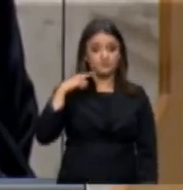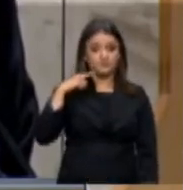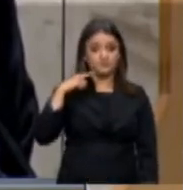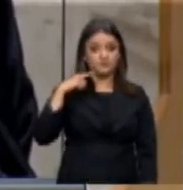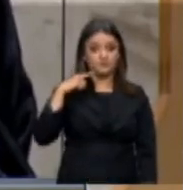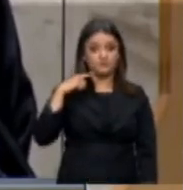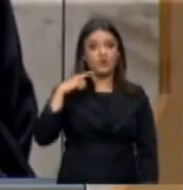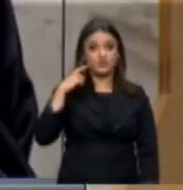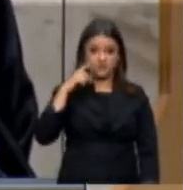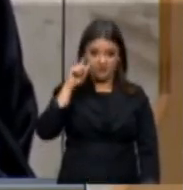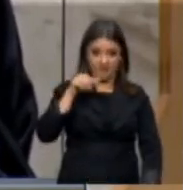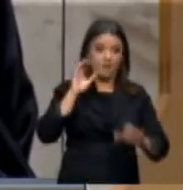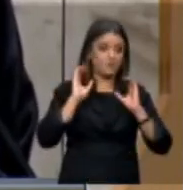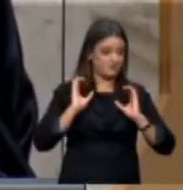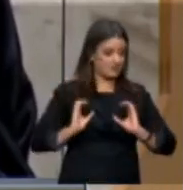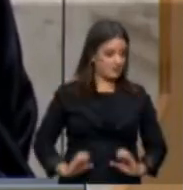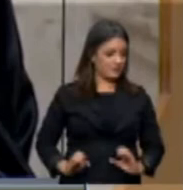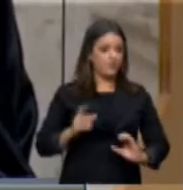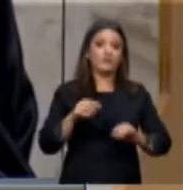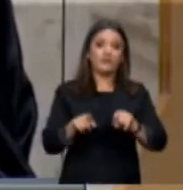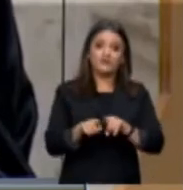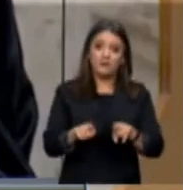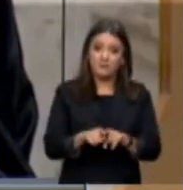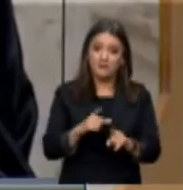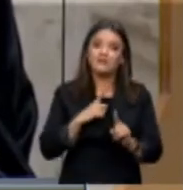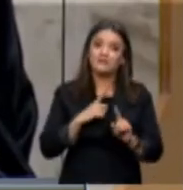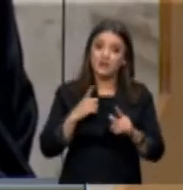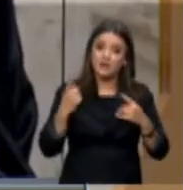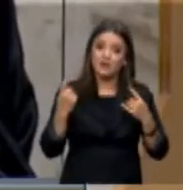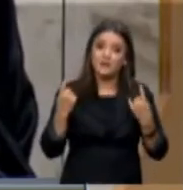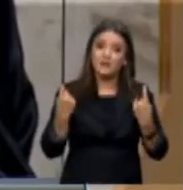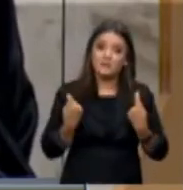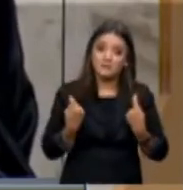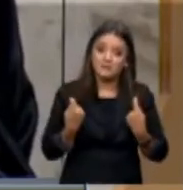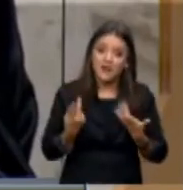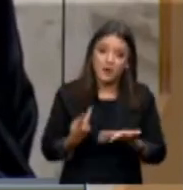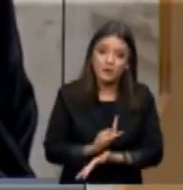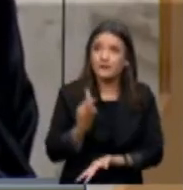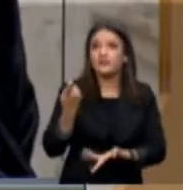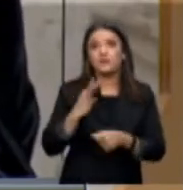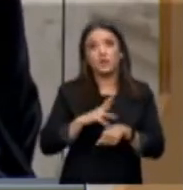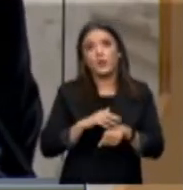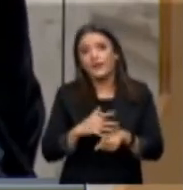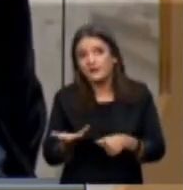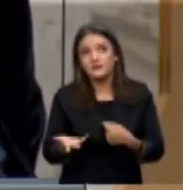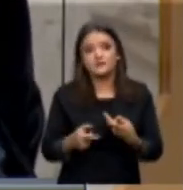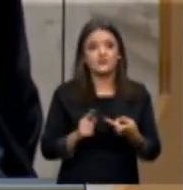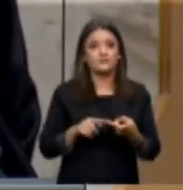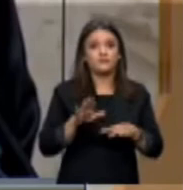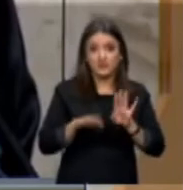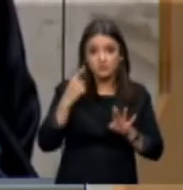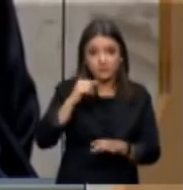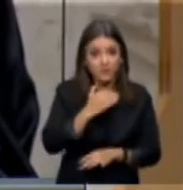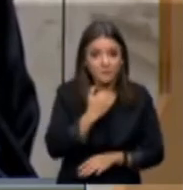são cidadãos que padecem também, são acometidos por doenças, às vezes